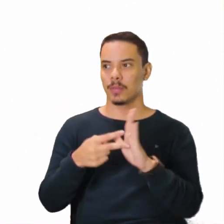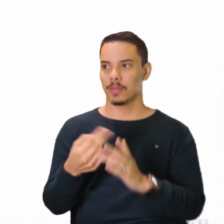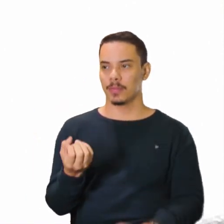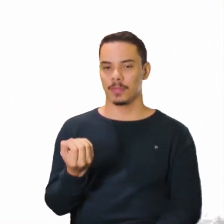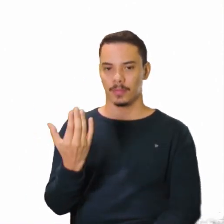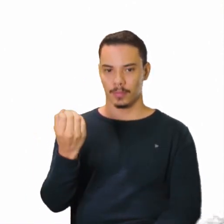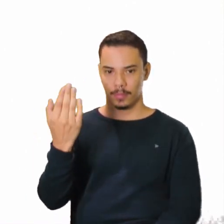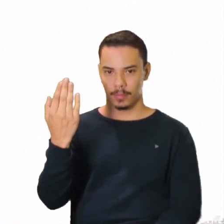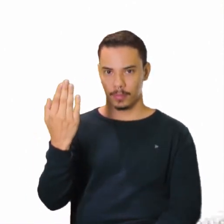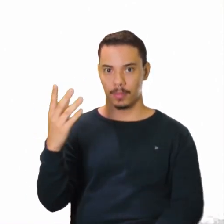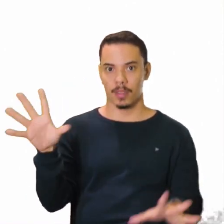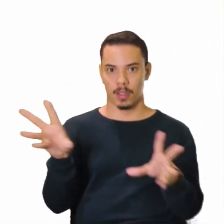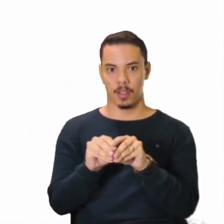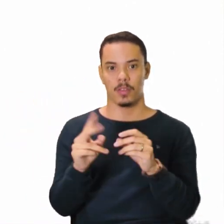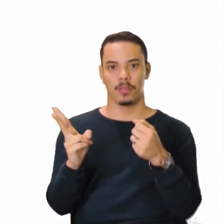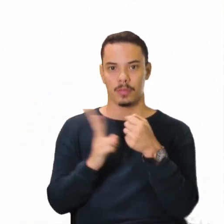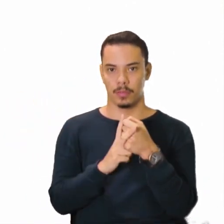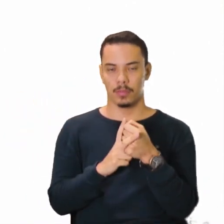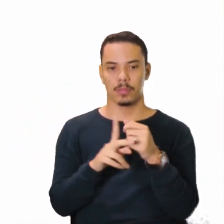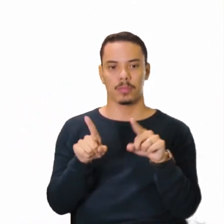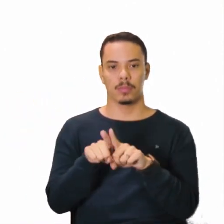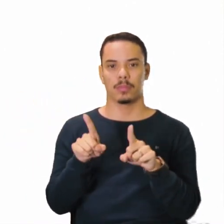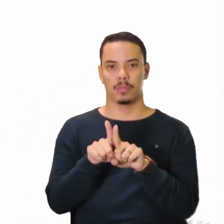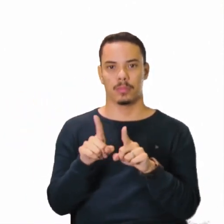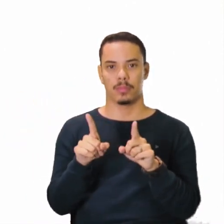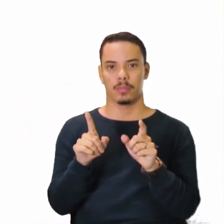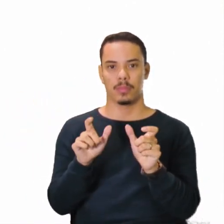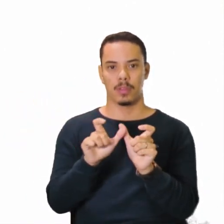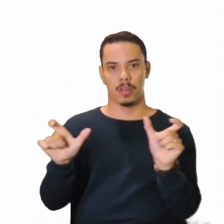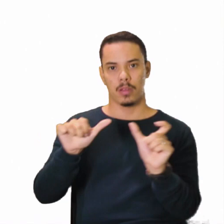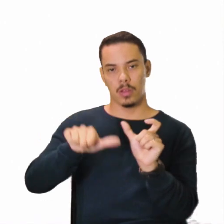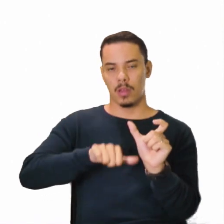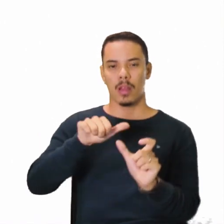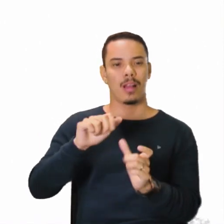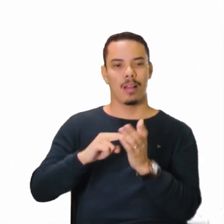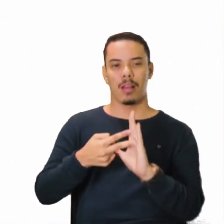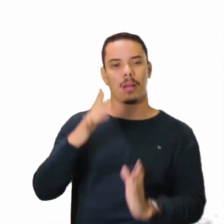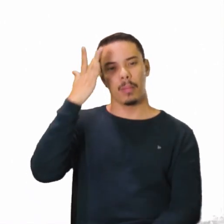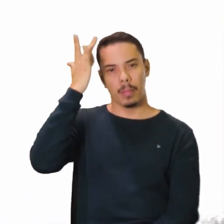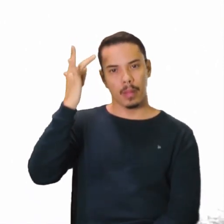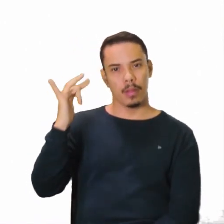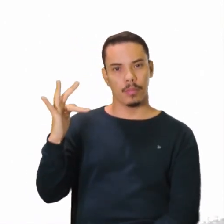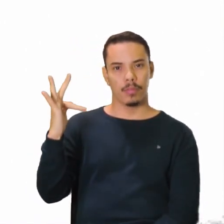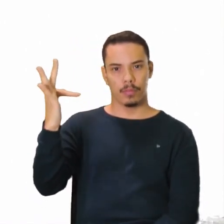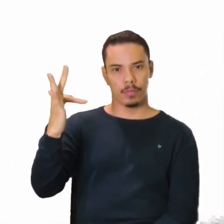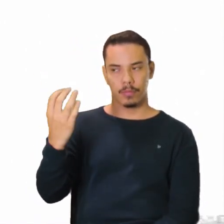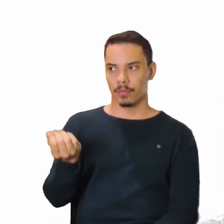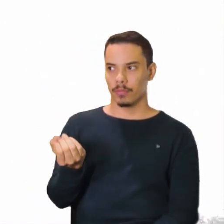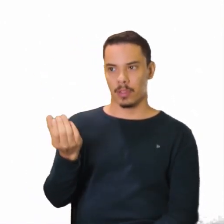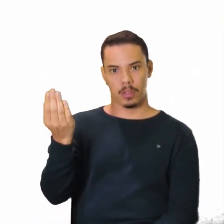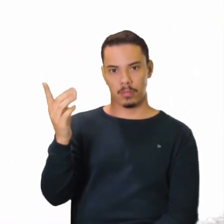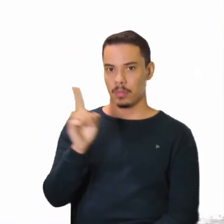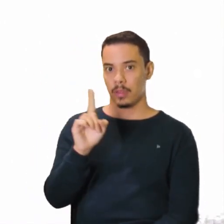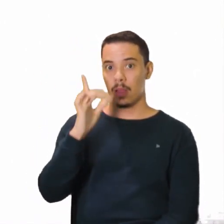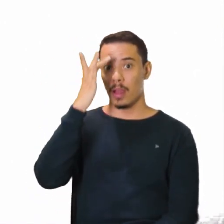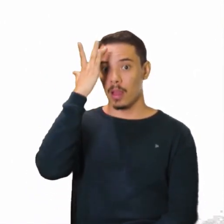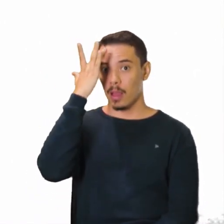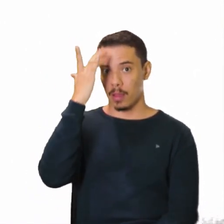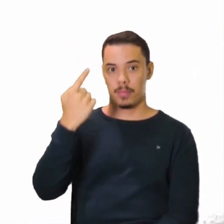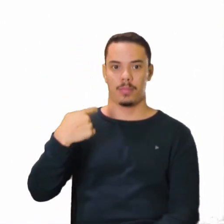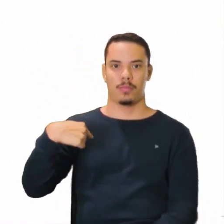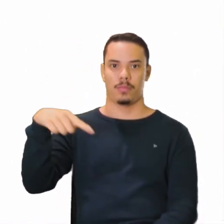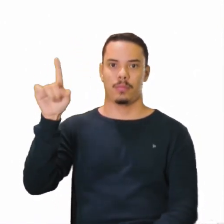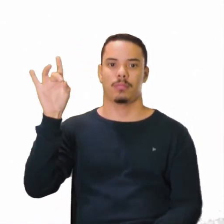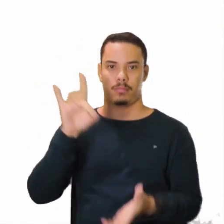viajarei. Olha a terminação do verbo, olha a conjugação. Não é amanhã viajo, é viajarei,